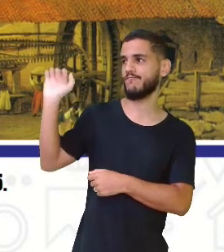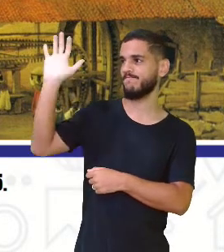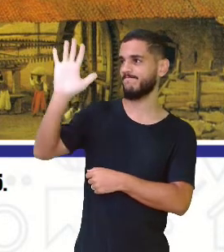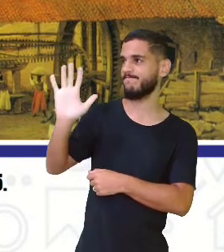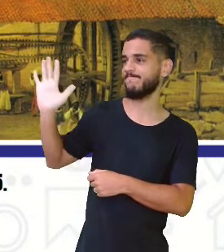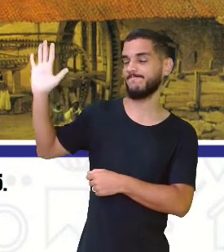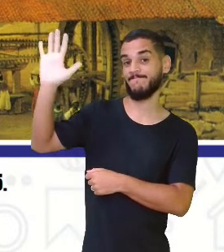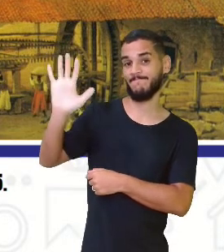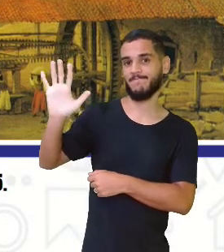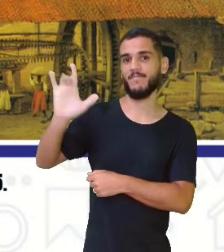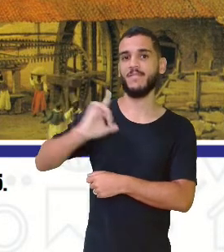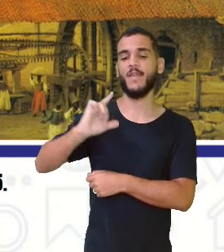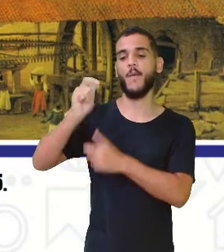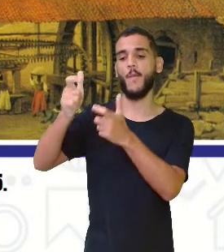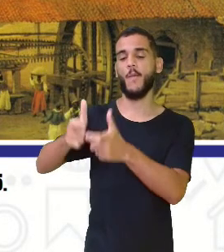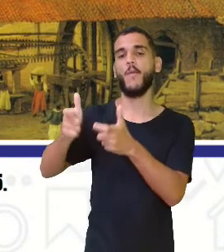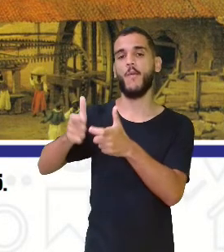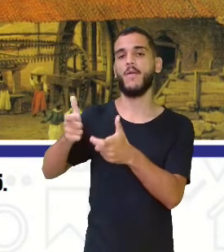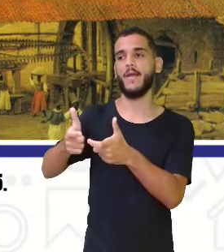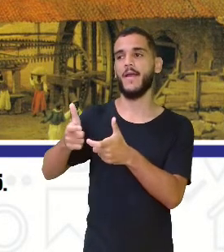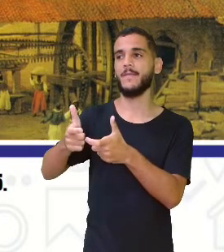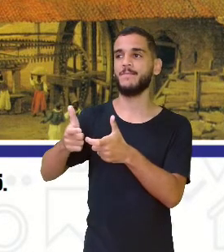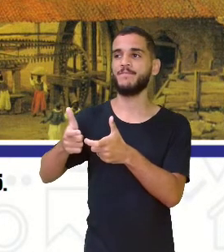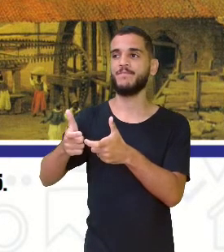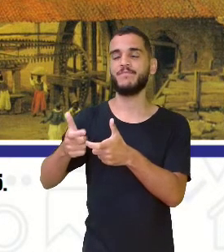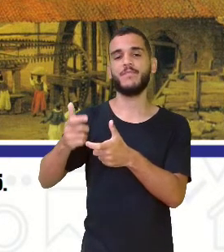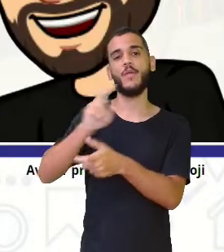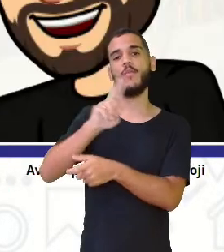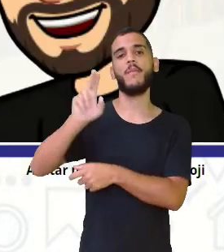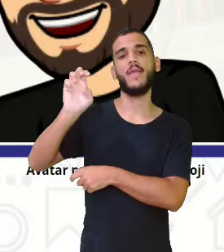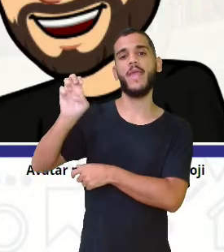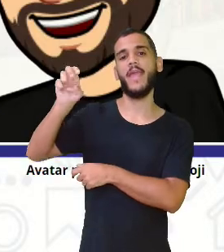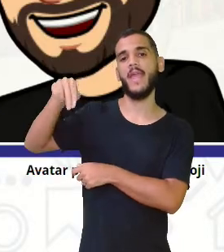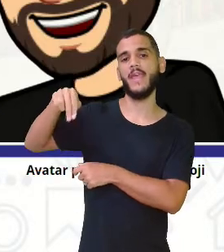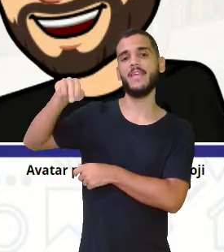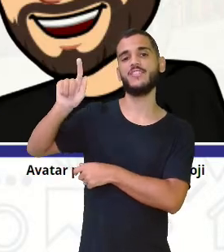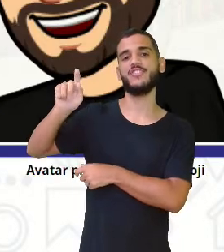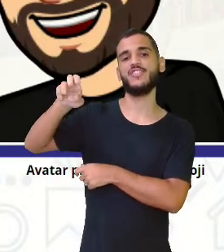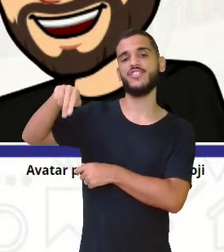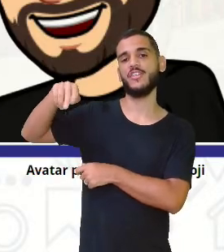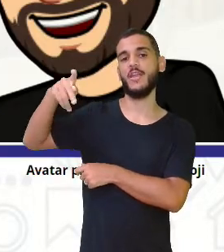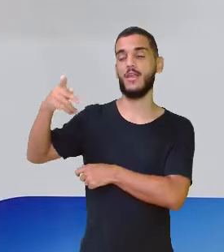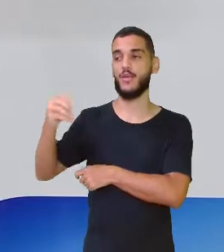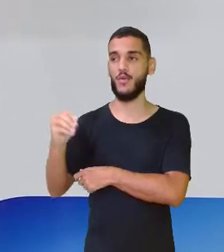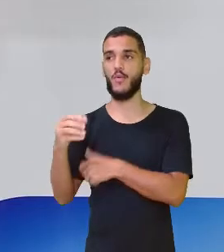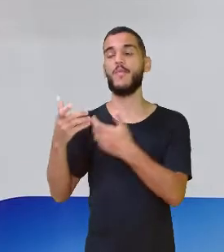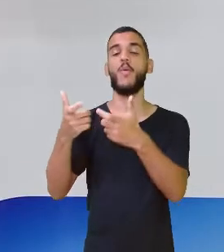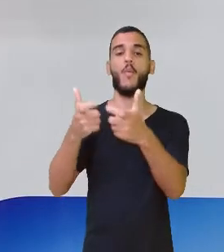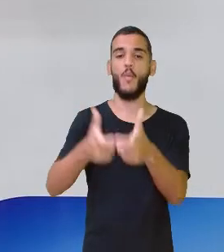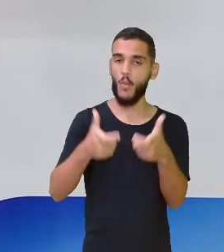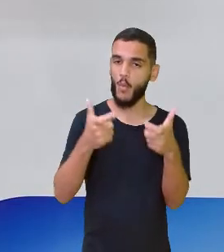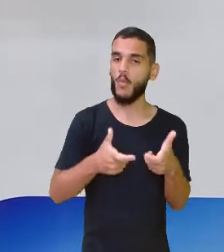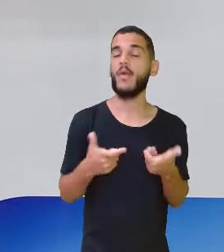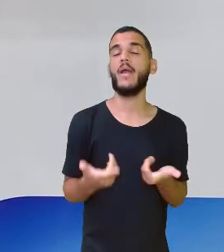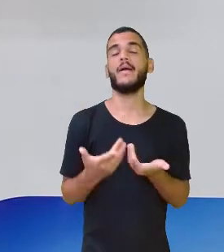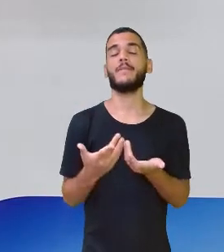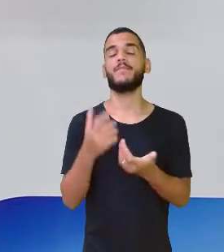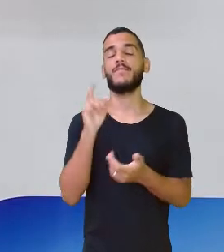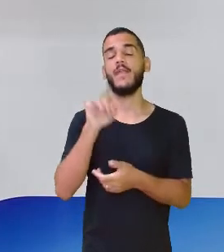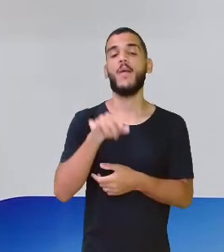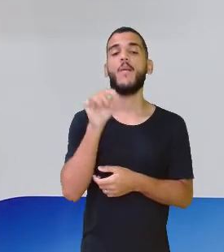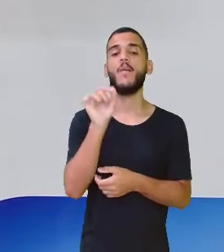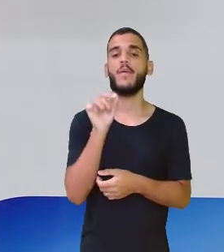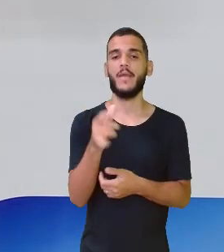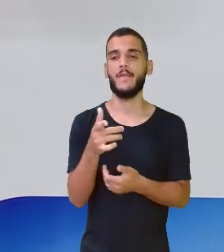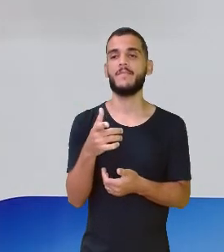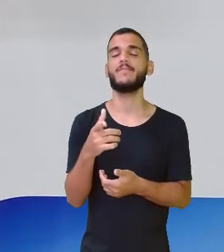engenho, né? E ó, gente, o engenho propriamente dito, né? Vamos começar a problematizar a imagem. O que é que a gente